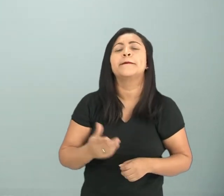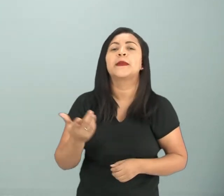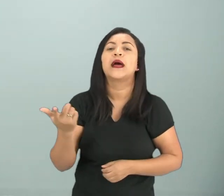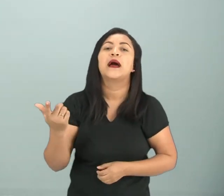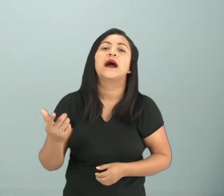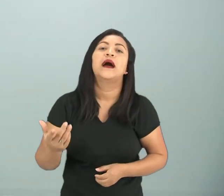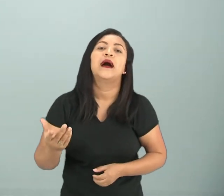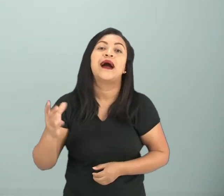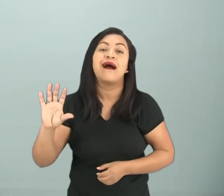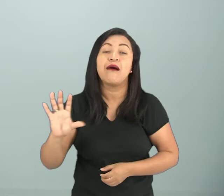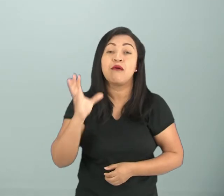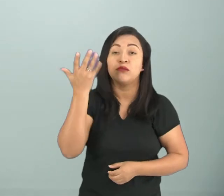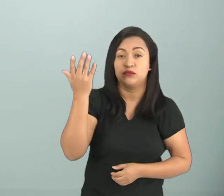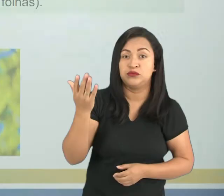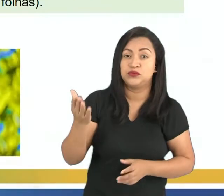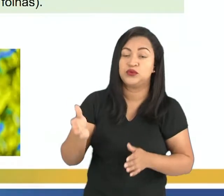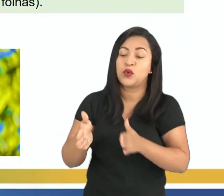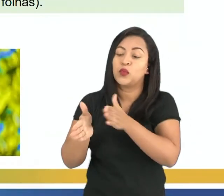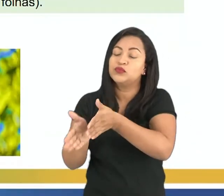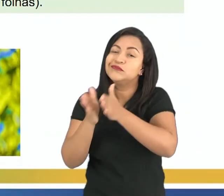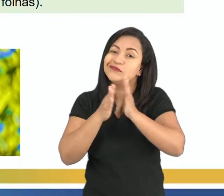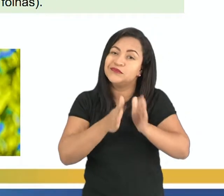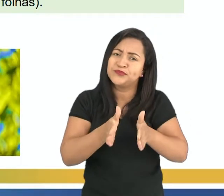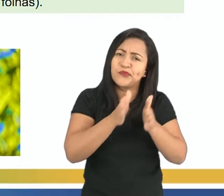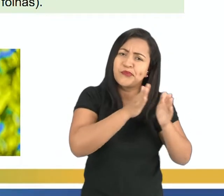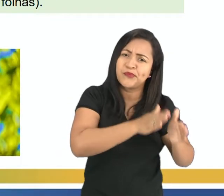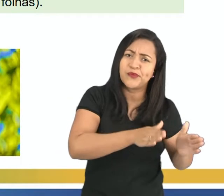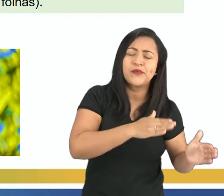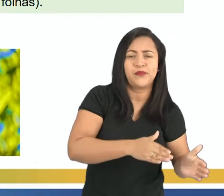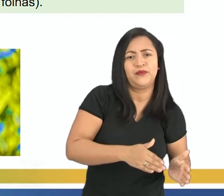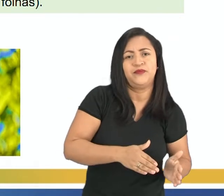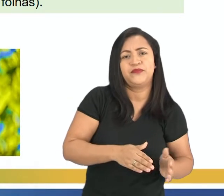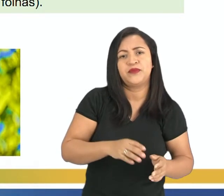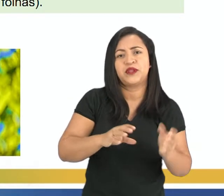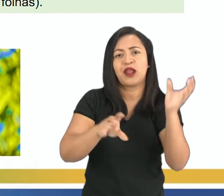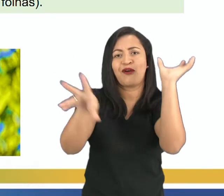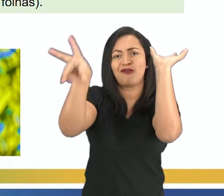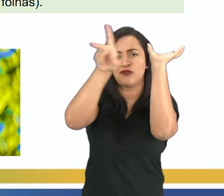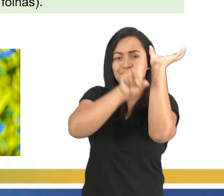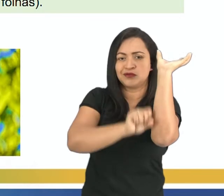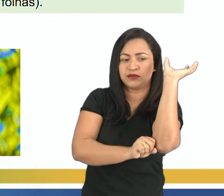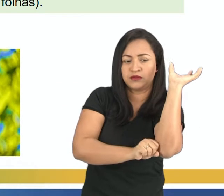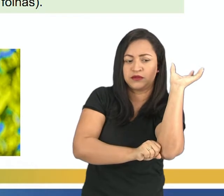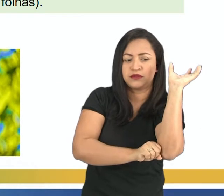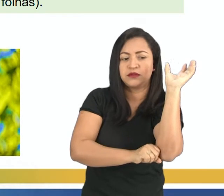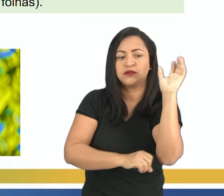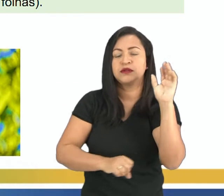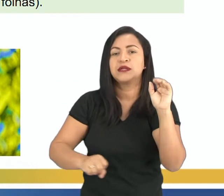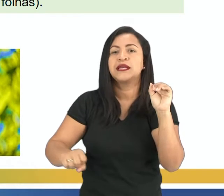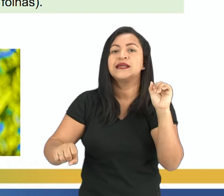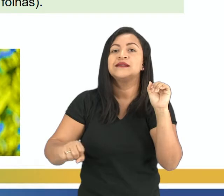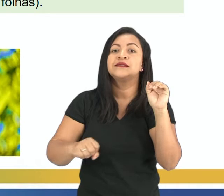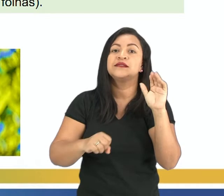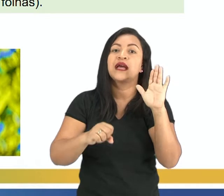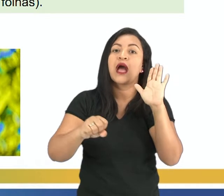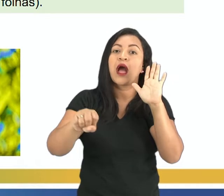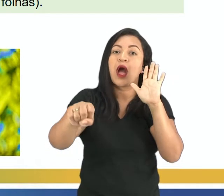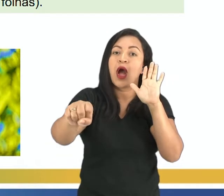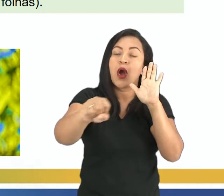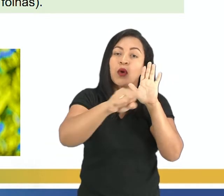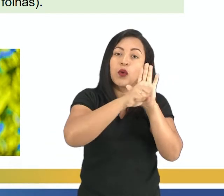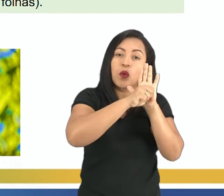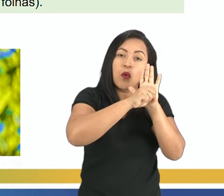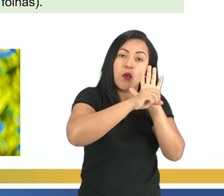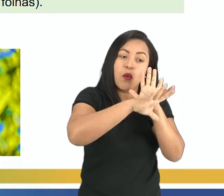fotossíntese, é necessário que esse indivíduo ele tenha um pigmento que nós chamamos de clorofila. A clorofila é um